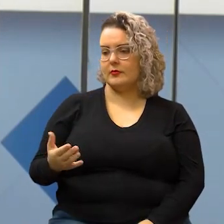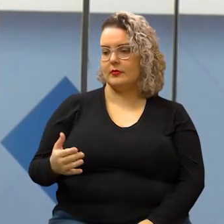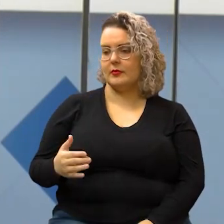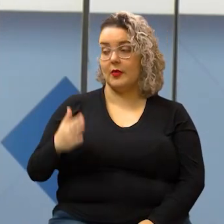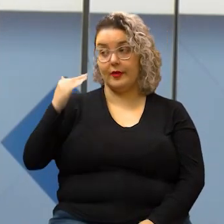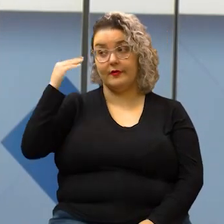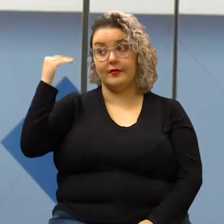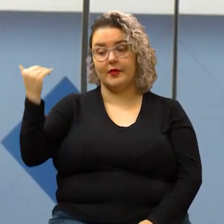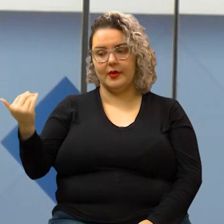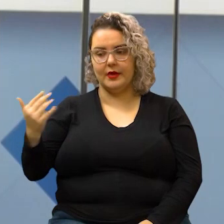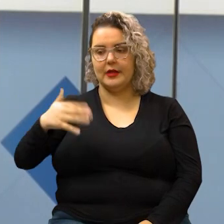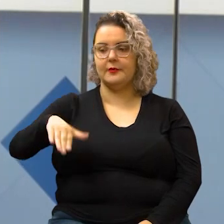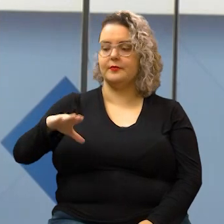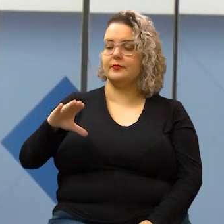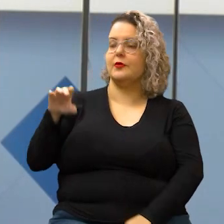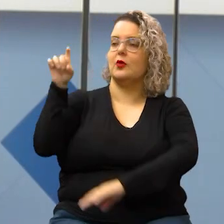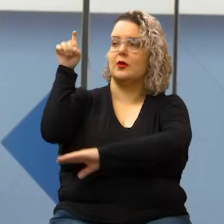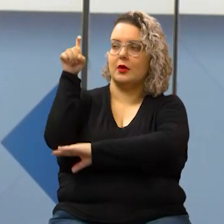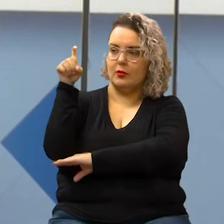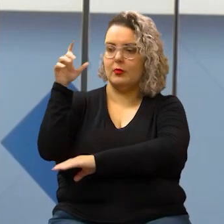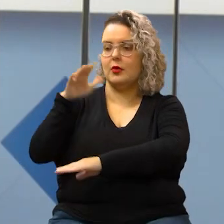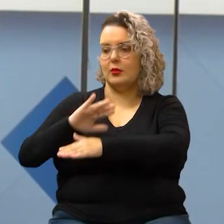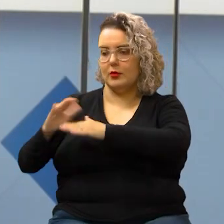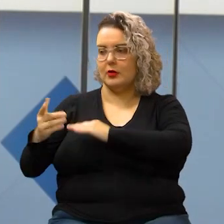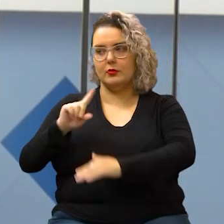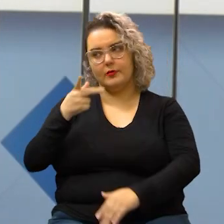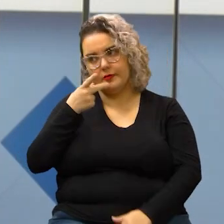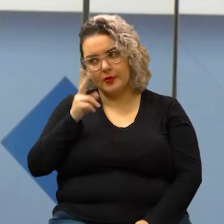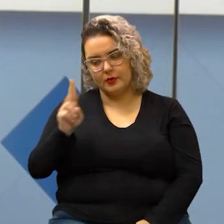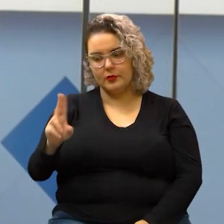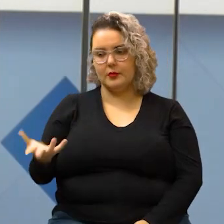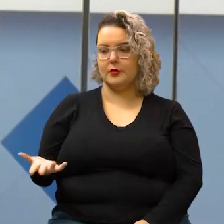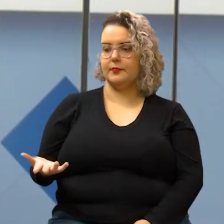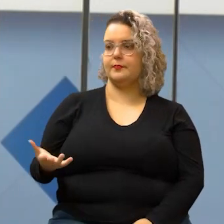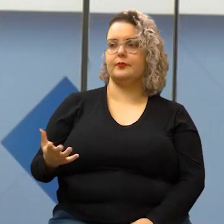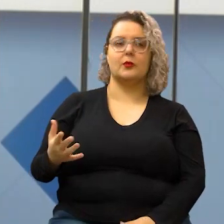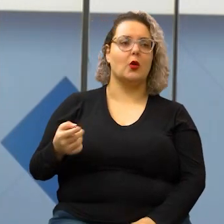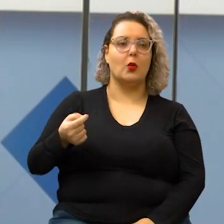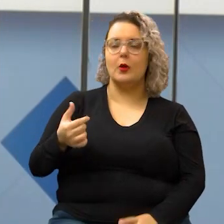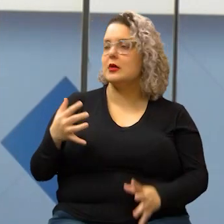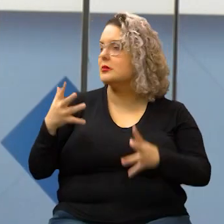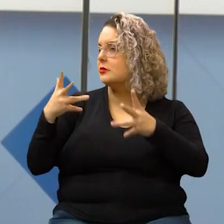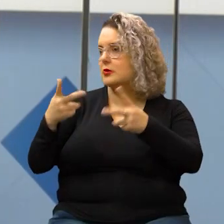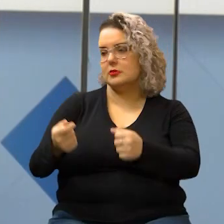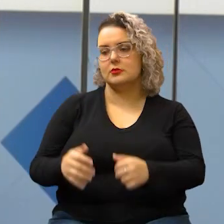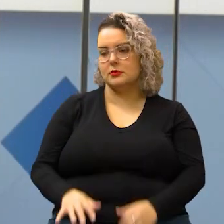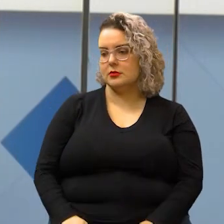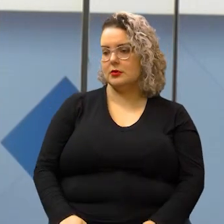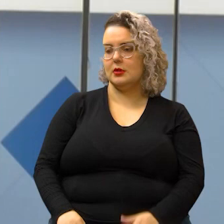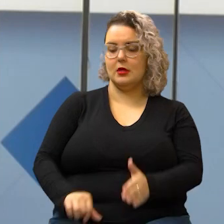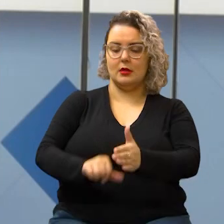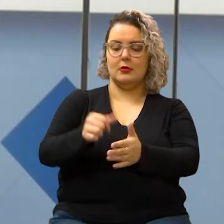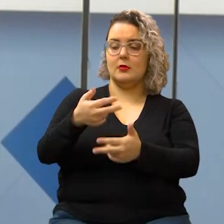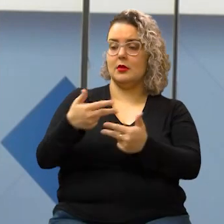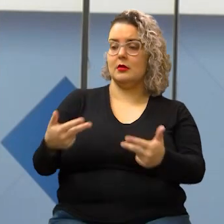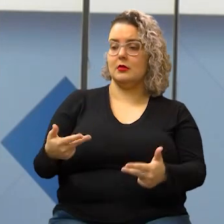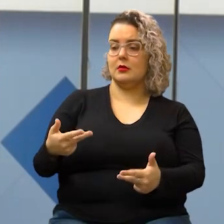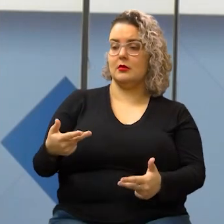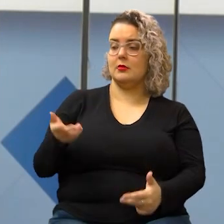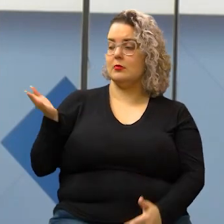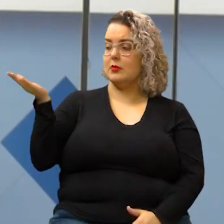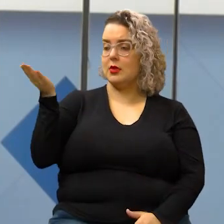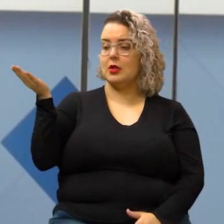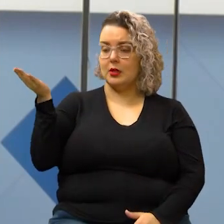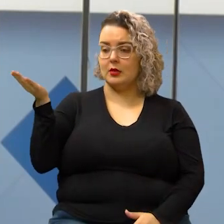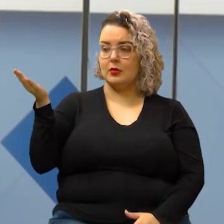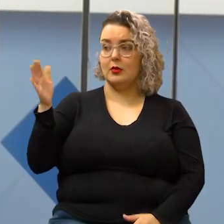consagrados ali da região do Cambuí, né, que eu não vou citar o nome, praticamente todos. A primeira coisa que sai da boca do garçom,